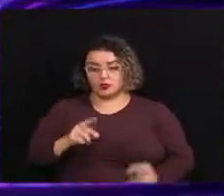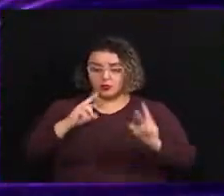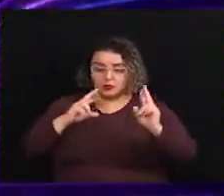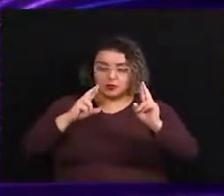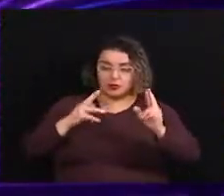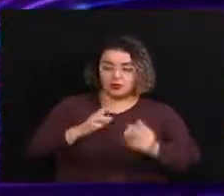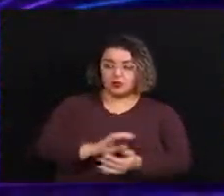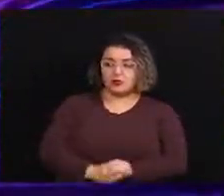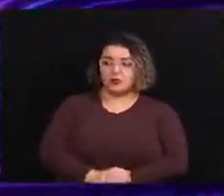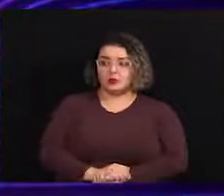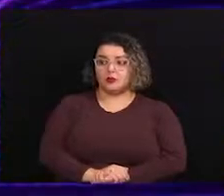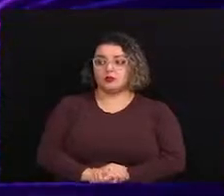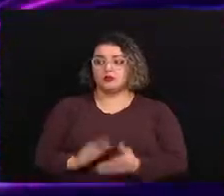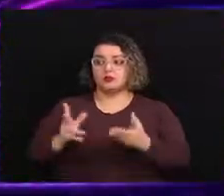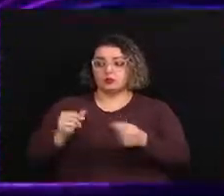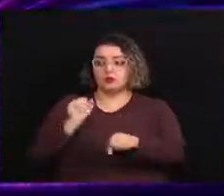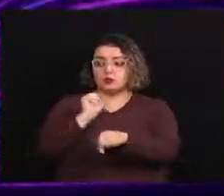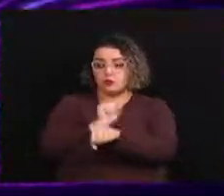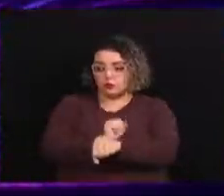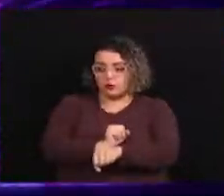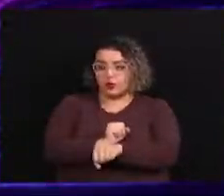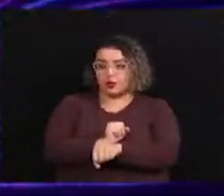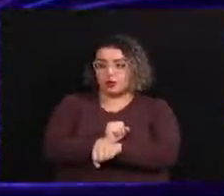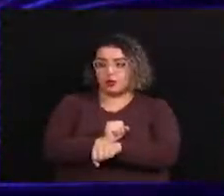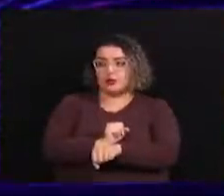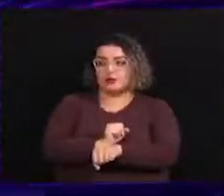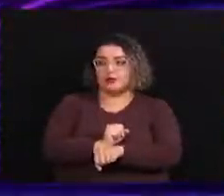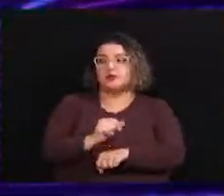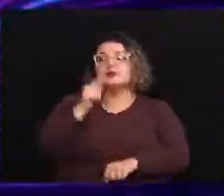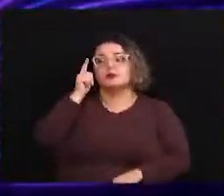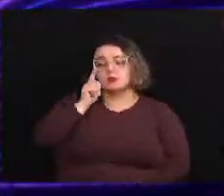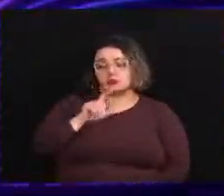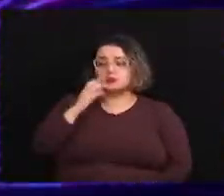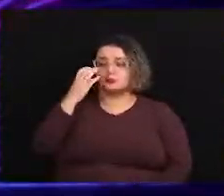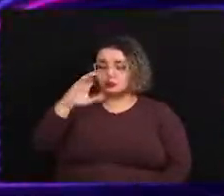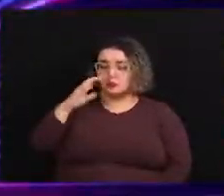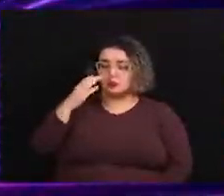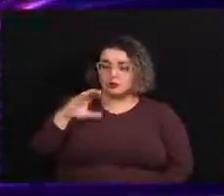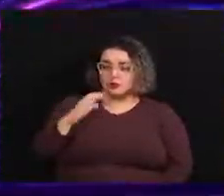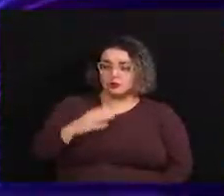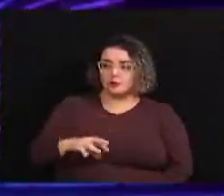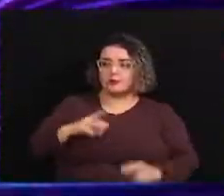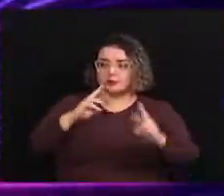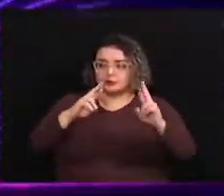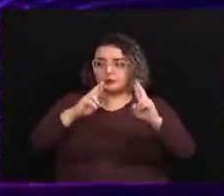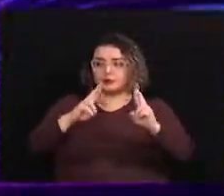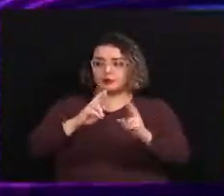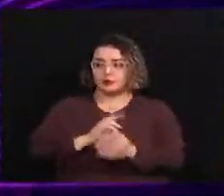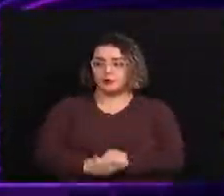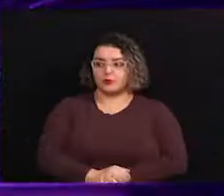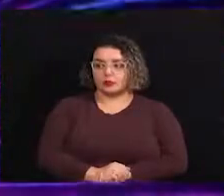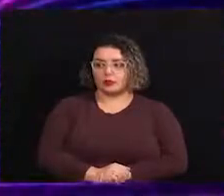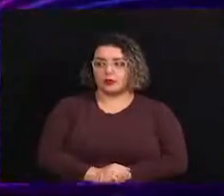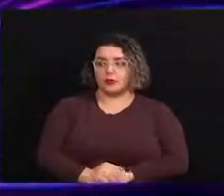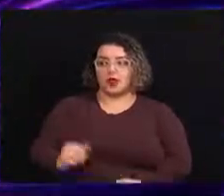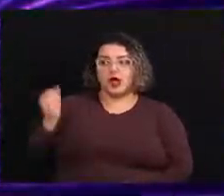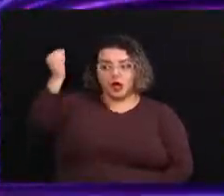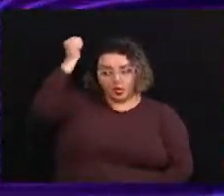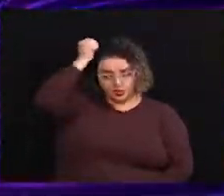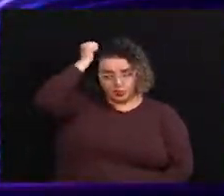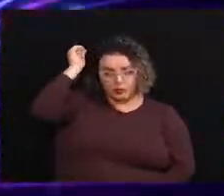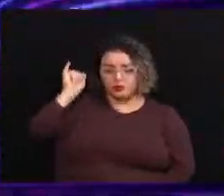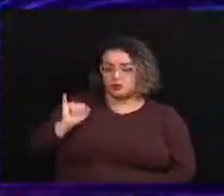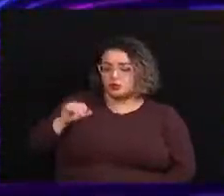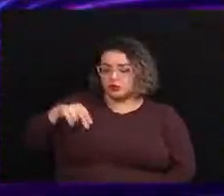2022 eu espero que tudo aquilo que ficou parado, que eu não pude fazer, eu espero estar publicando. Eu espero que A Culpa